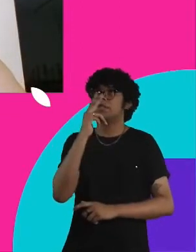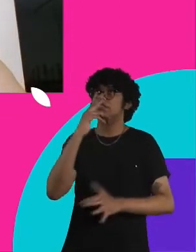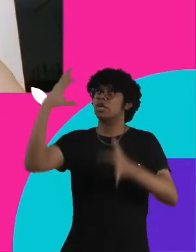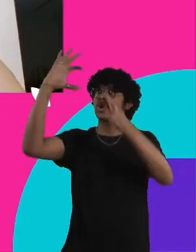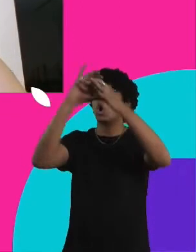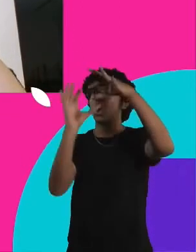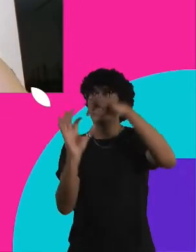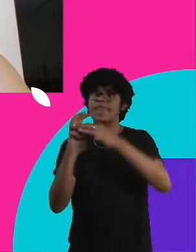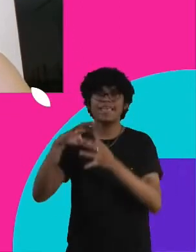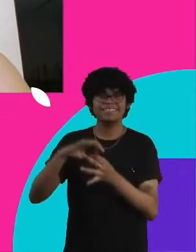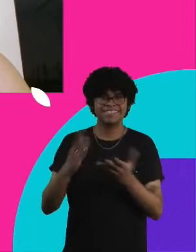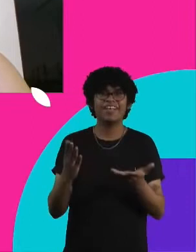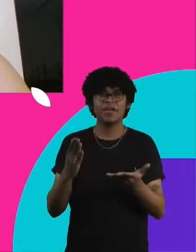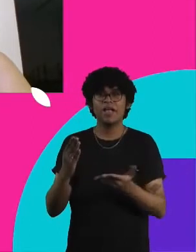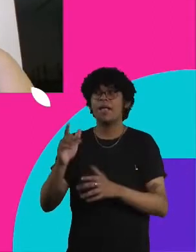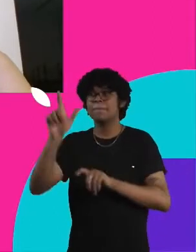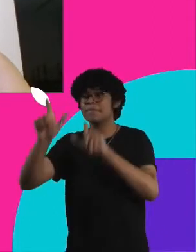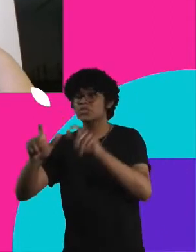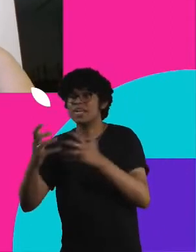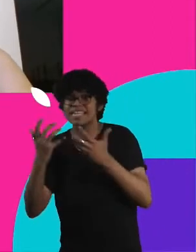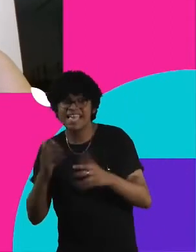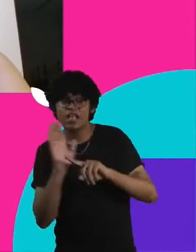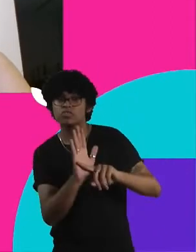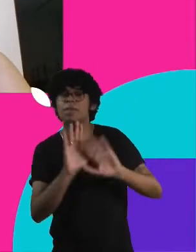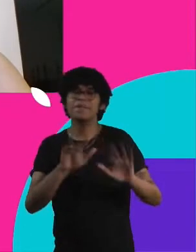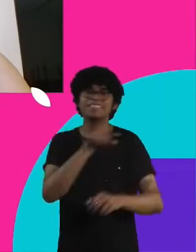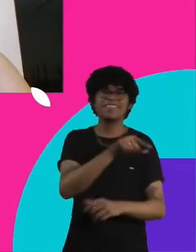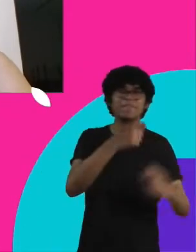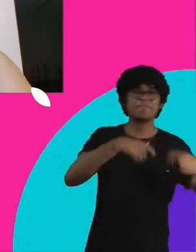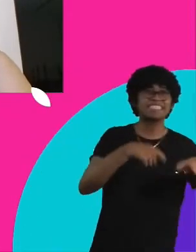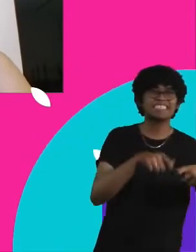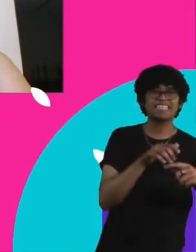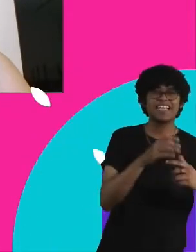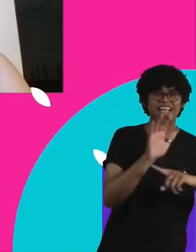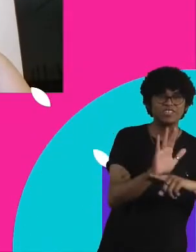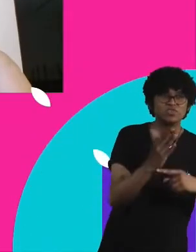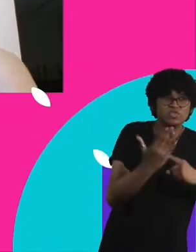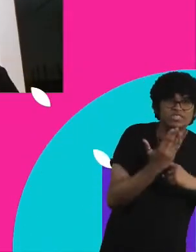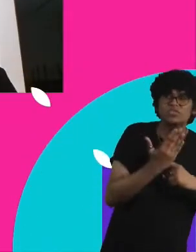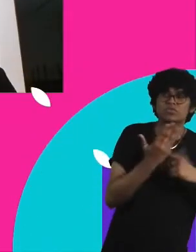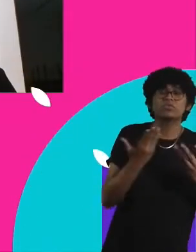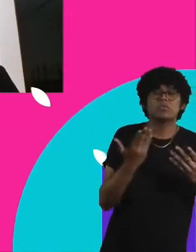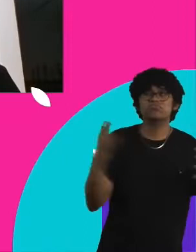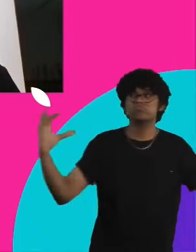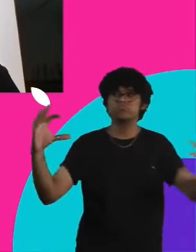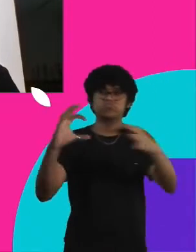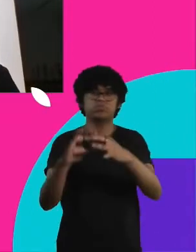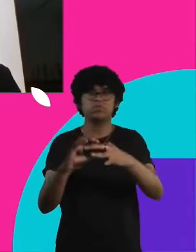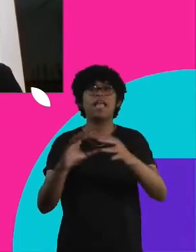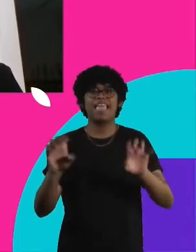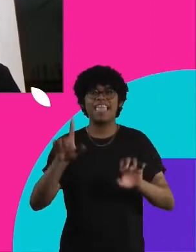queria ajudar e quem estava precisando de ajuda naquele momento. Quem precisa de ajuda, né? Que o movimento segue. Então a gente criou uma estrutura